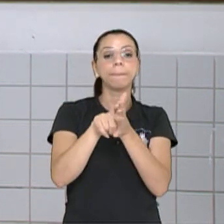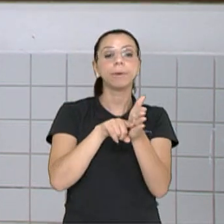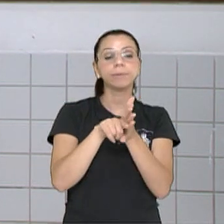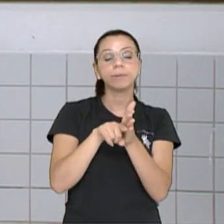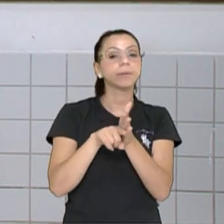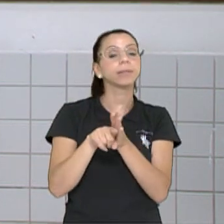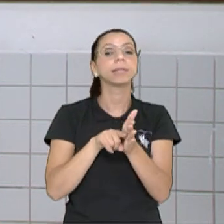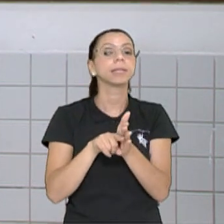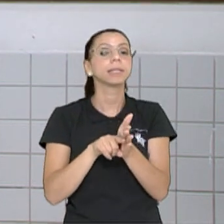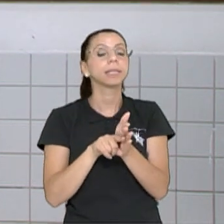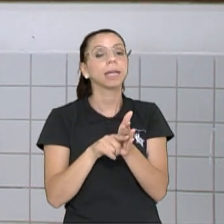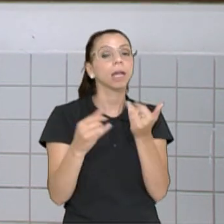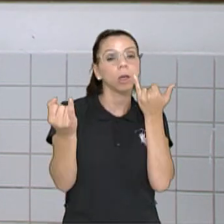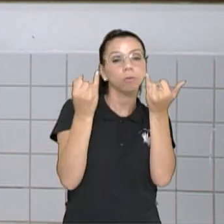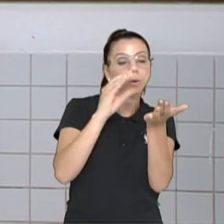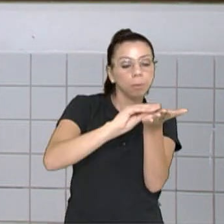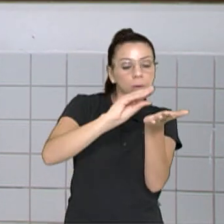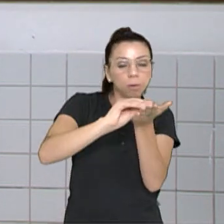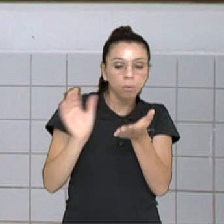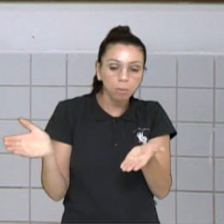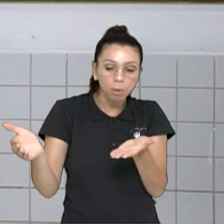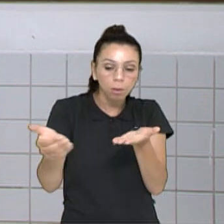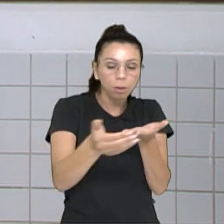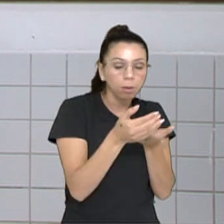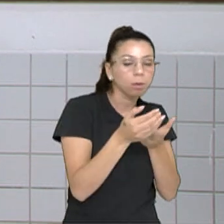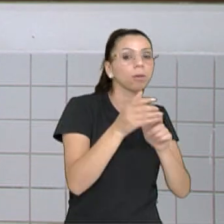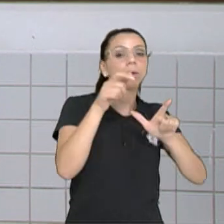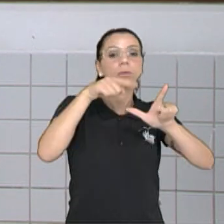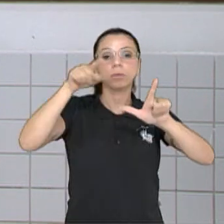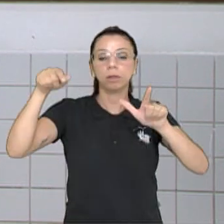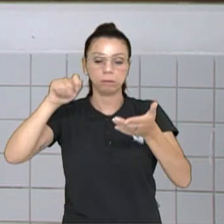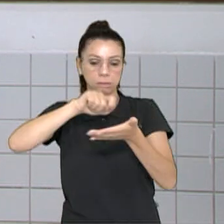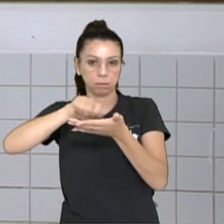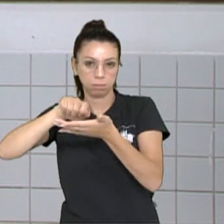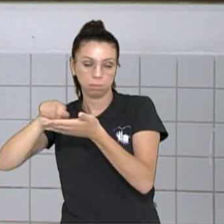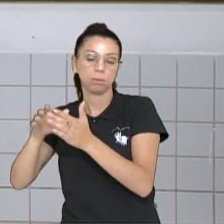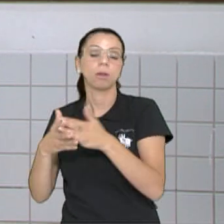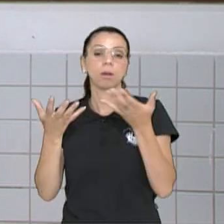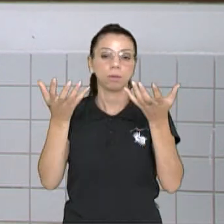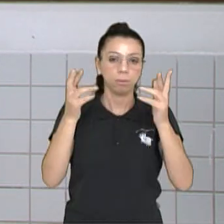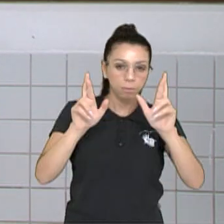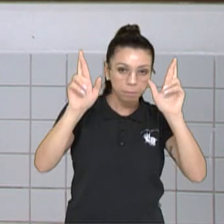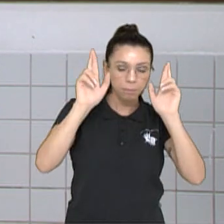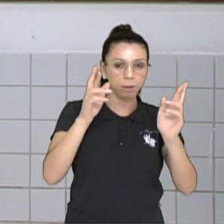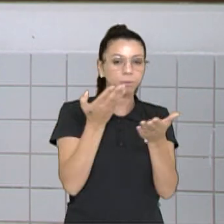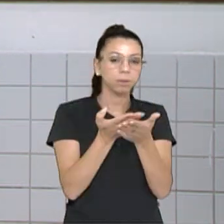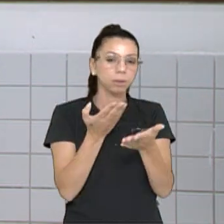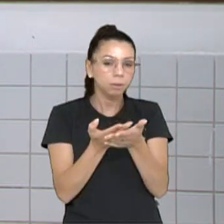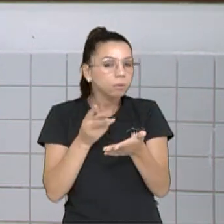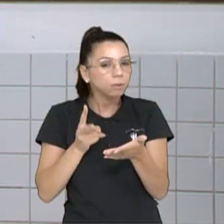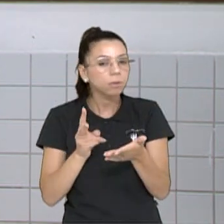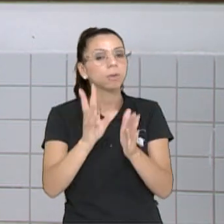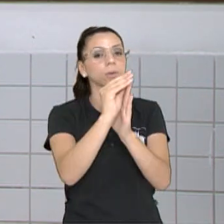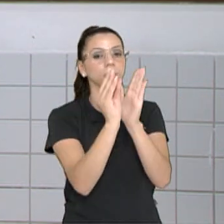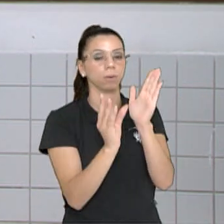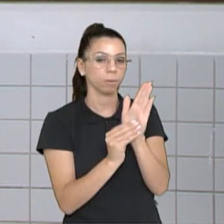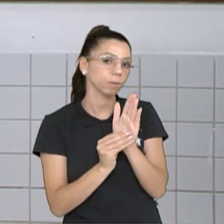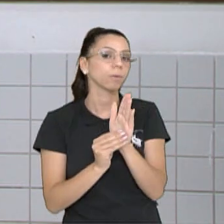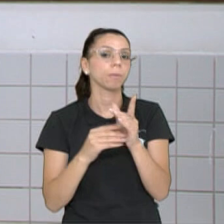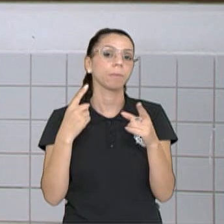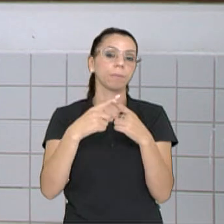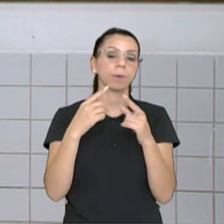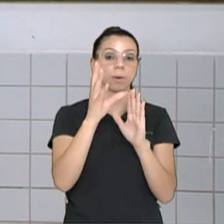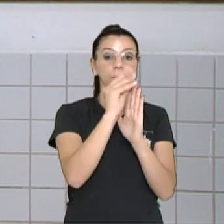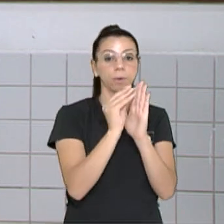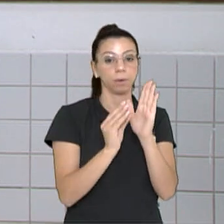dados agrupados, estatística descritiva. Eu espero que vocês continuem estudando bastante esse conteúdo, que é um conteúdo que